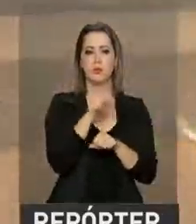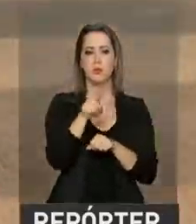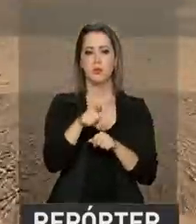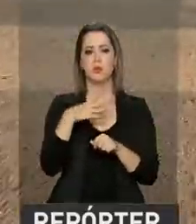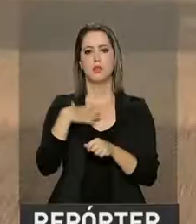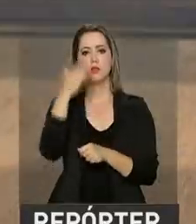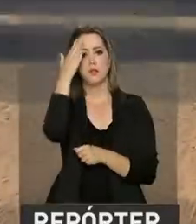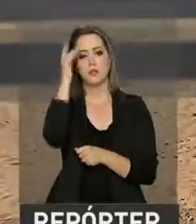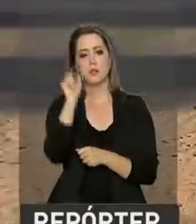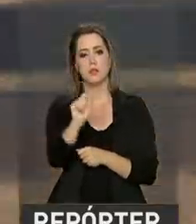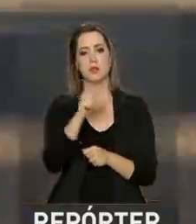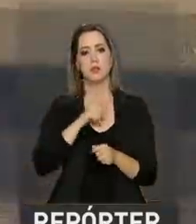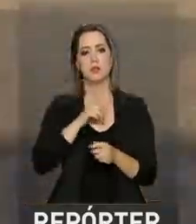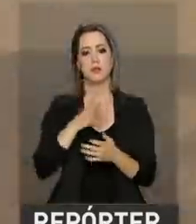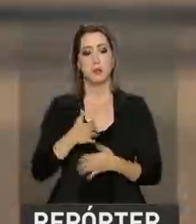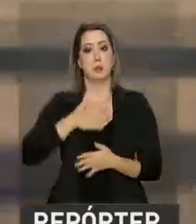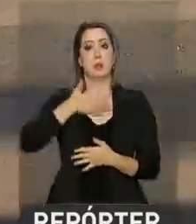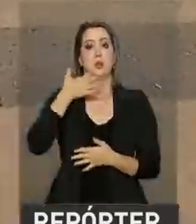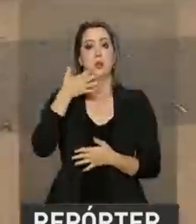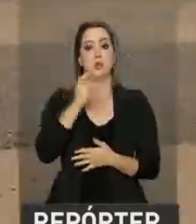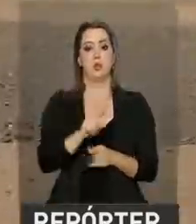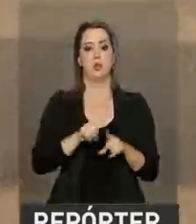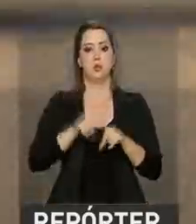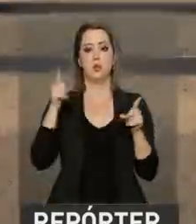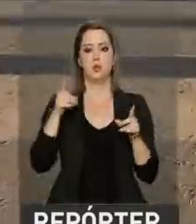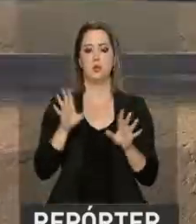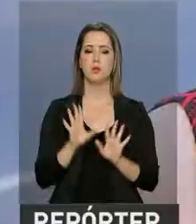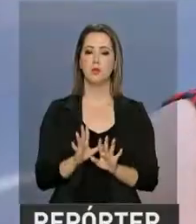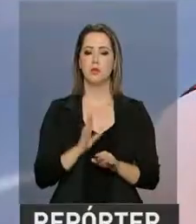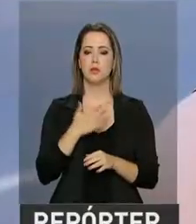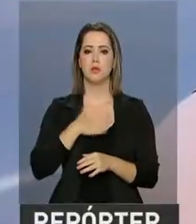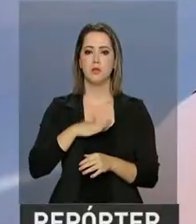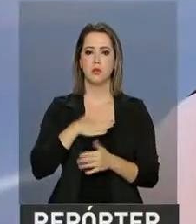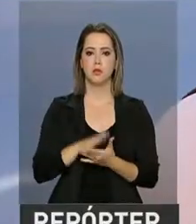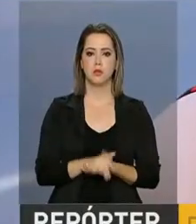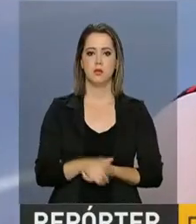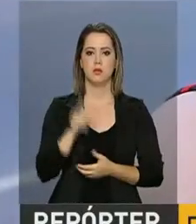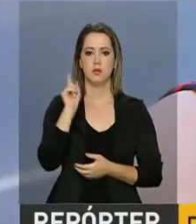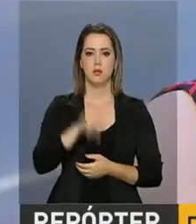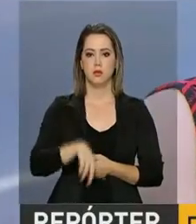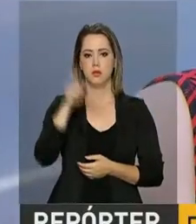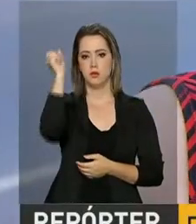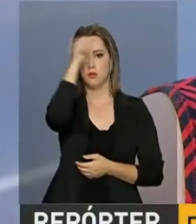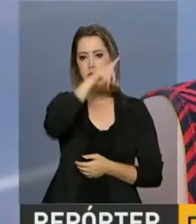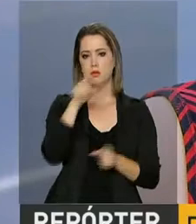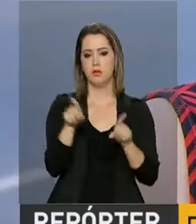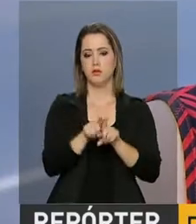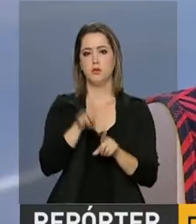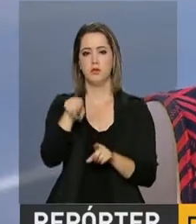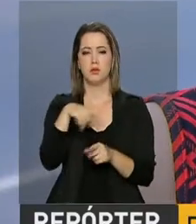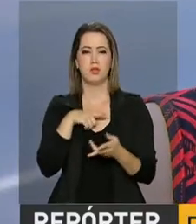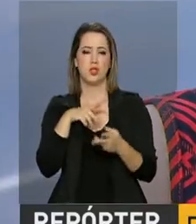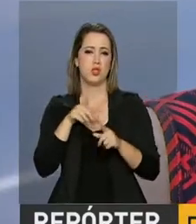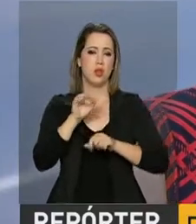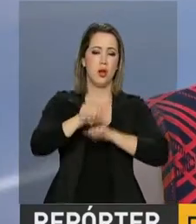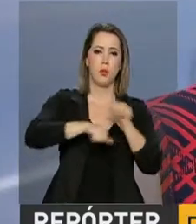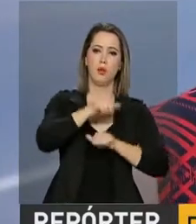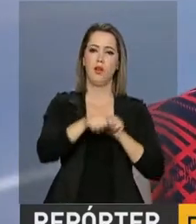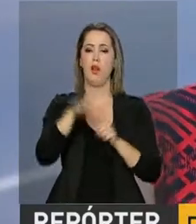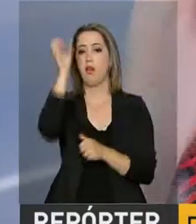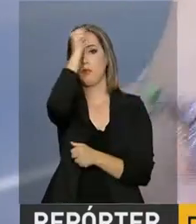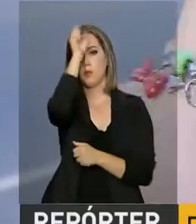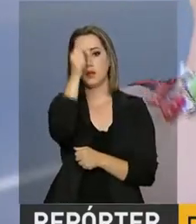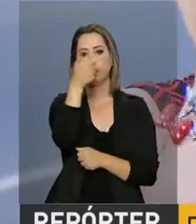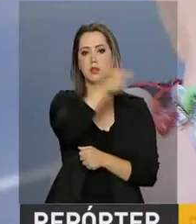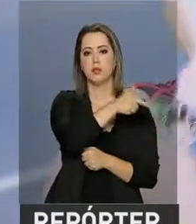ter o diagnóstico da doença foi um susto, mas um alívio também. É muito difícil porque a gente passa a adaptar muitas coisas, né? A gente tem que aprender de